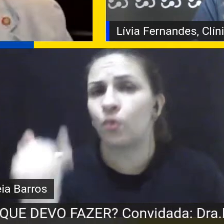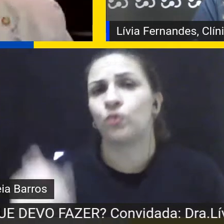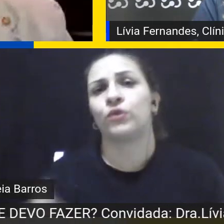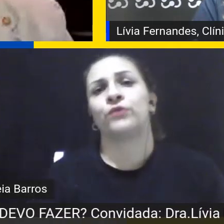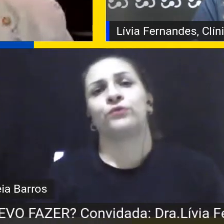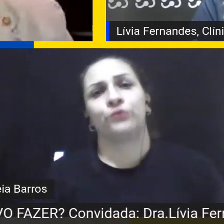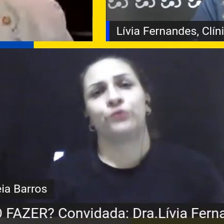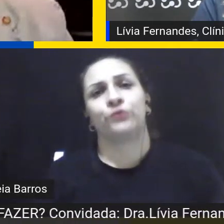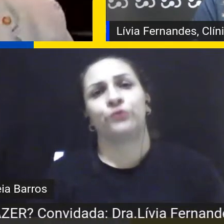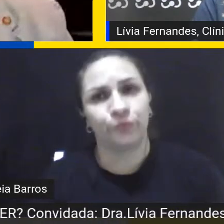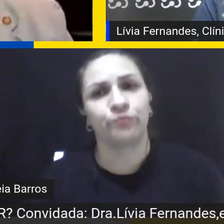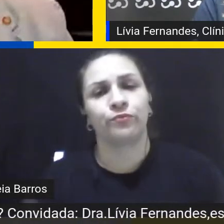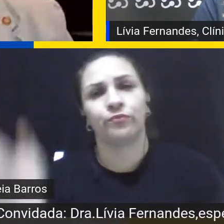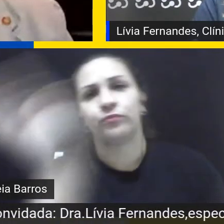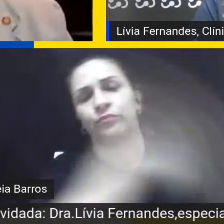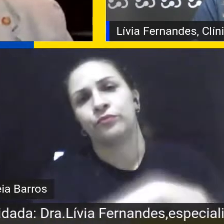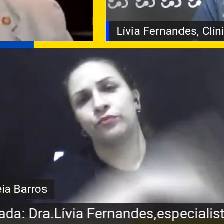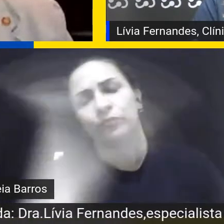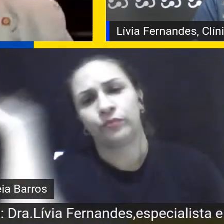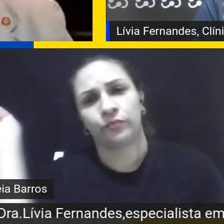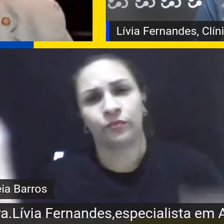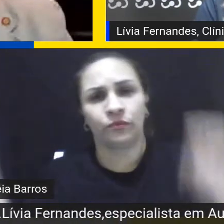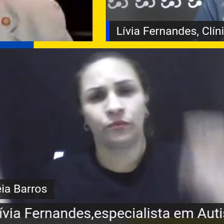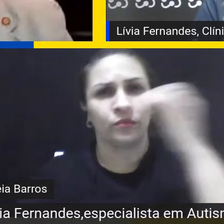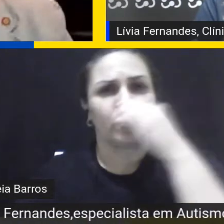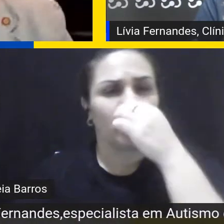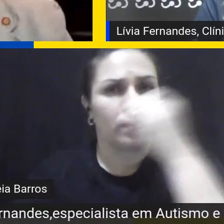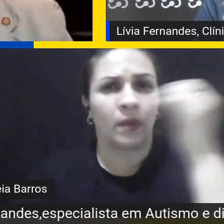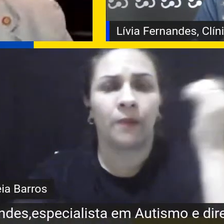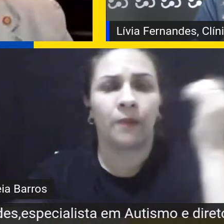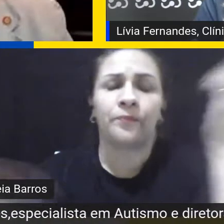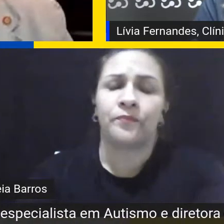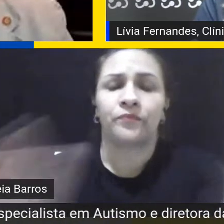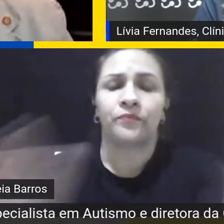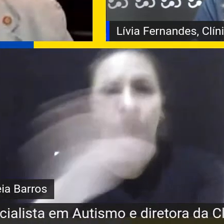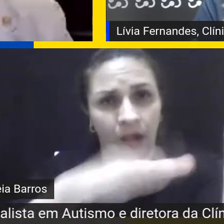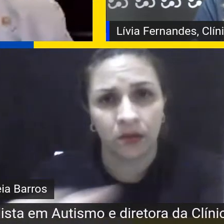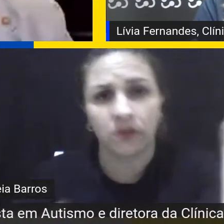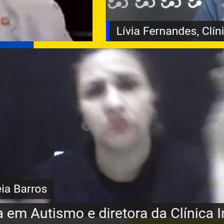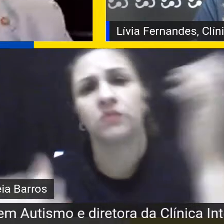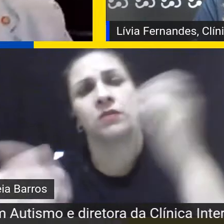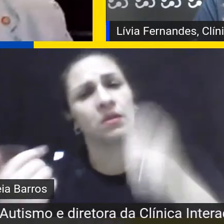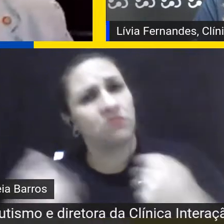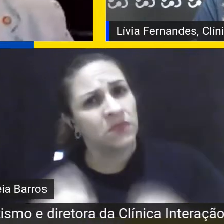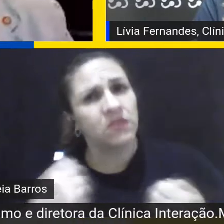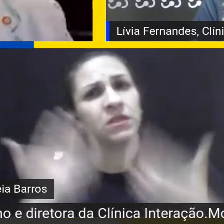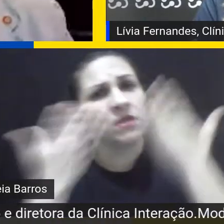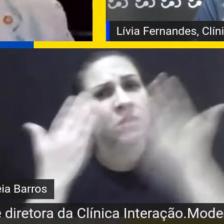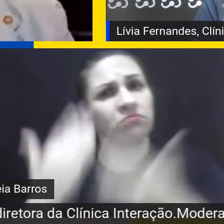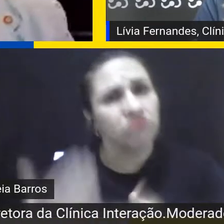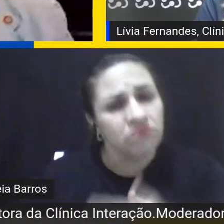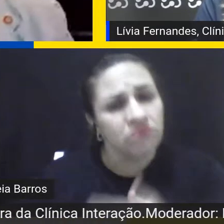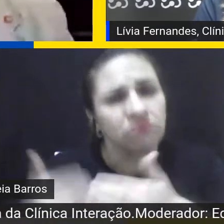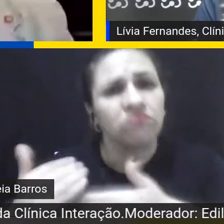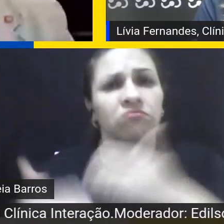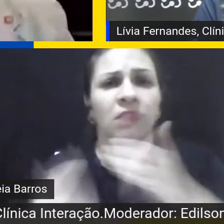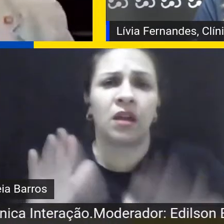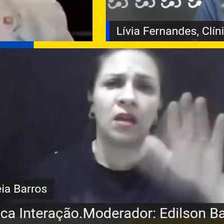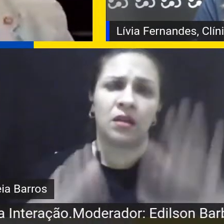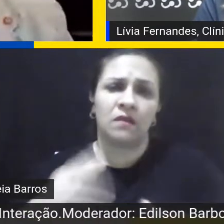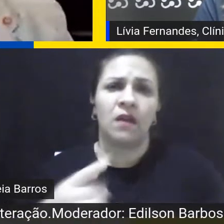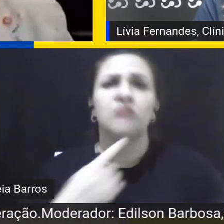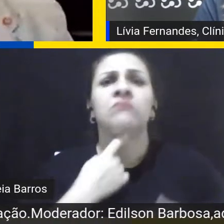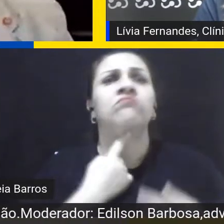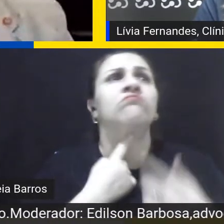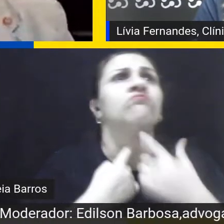muito importante para que a criança, ela desenvolva em terapia também. Às vezes, o nível de